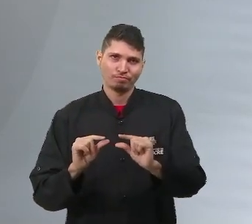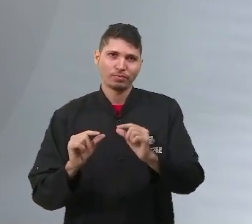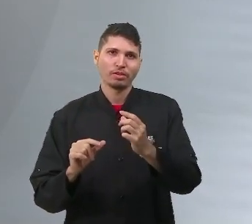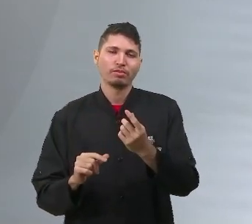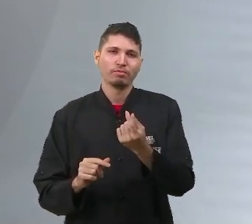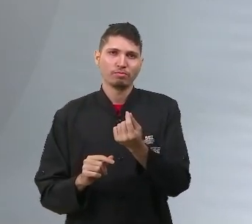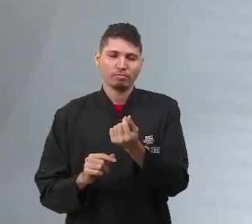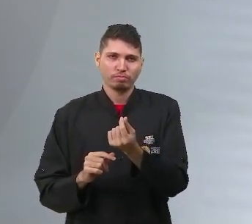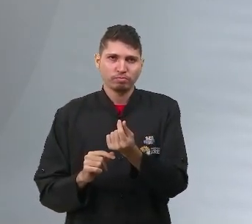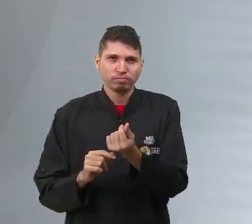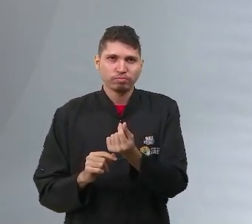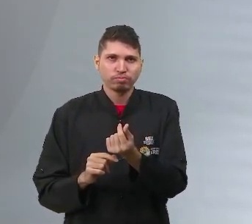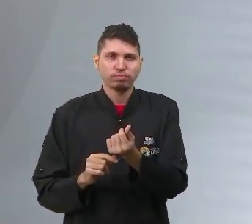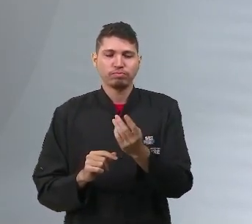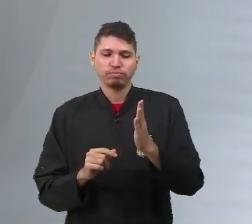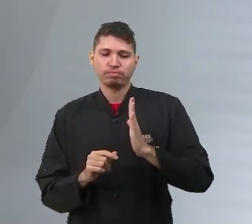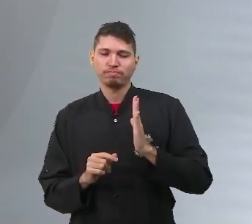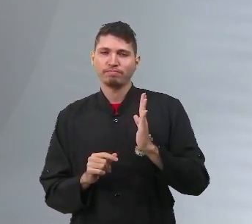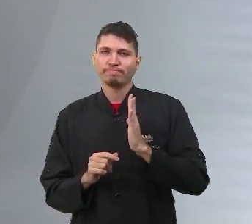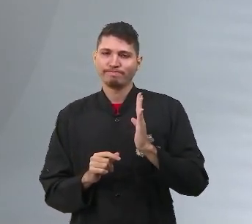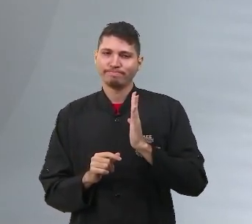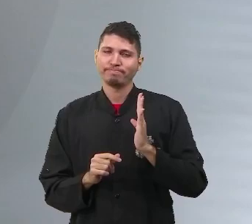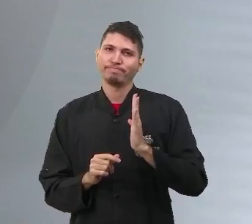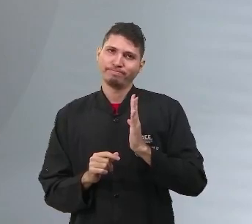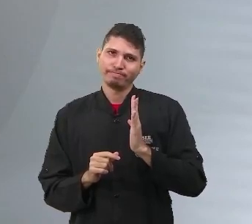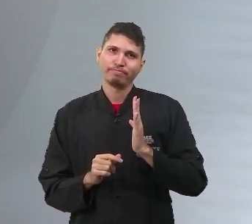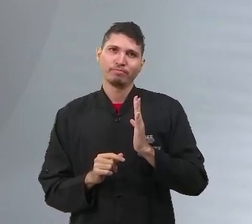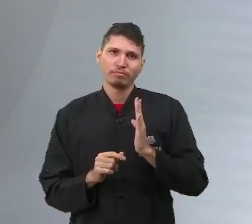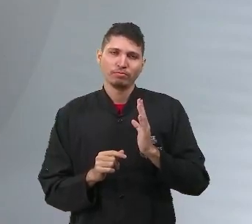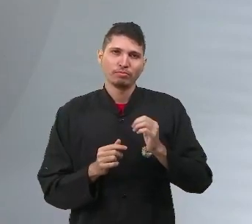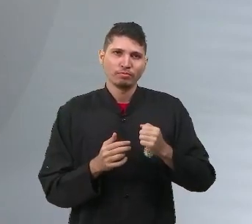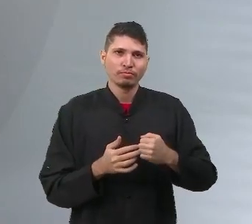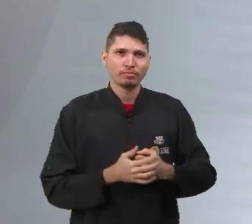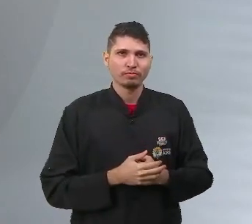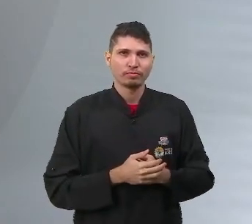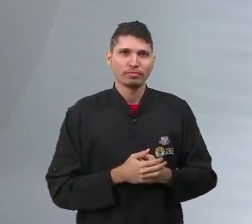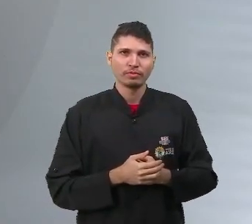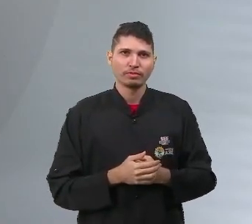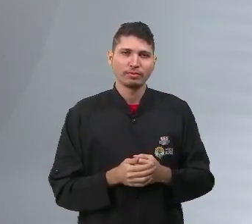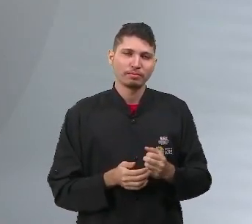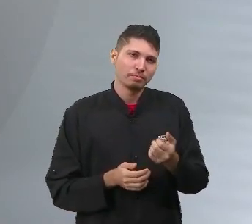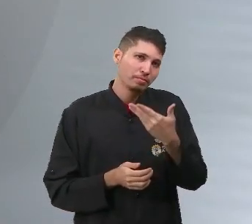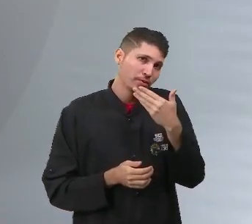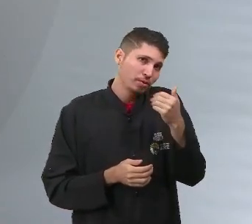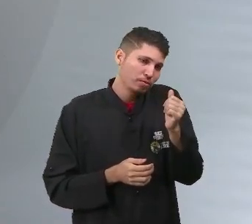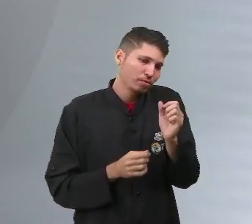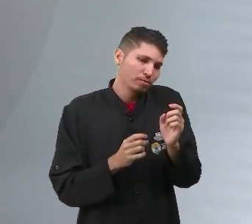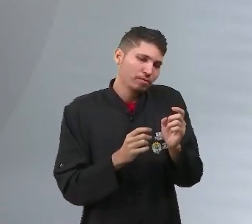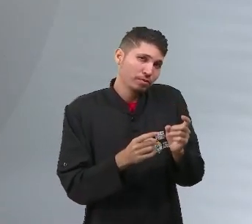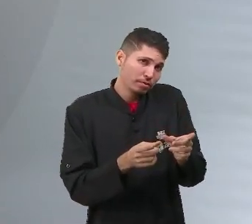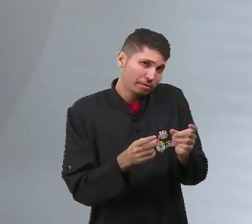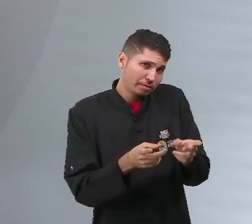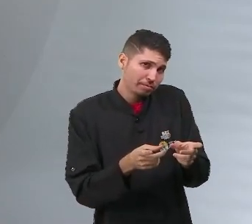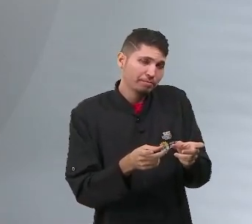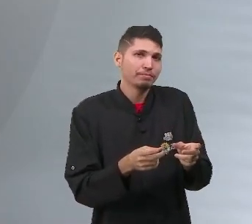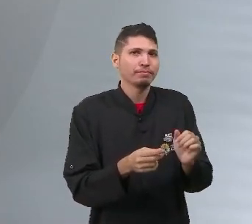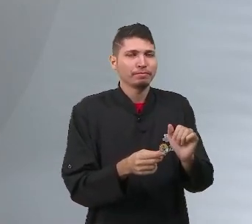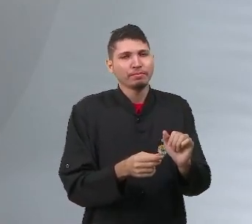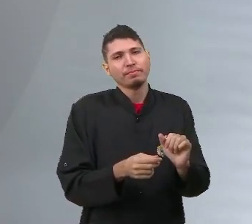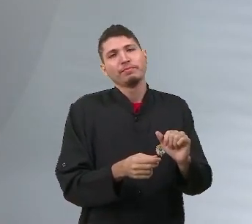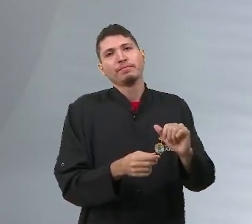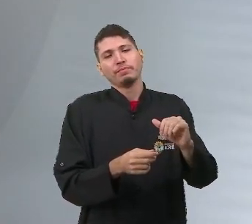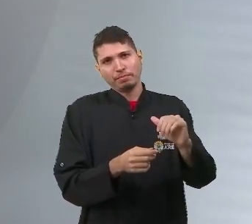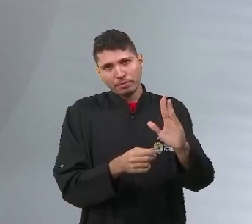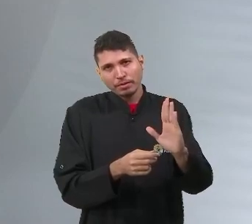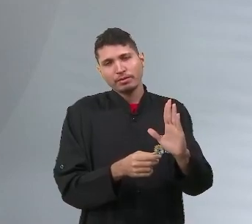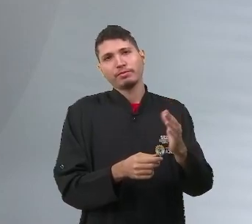Então, a balança comercial favorável seria quando um país conseguisse vender mais produtos, ou seja, exportar mais, do que